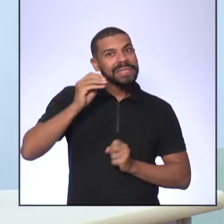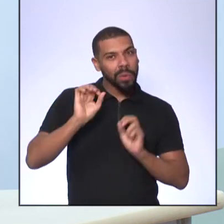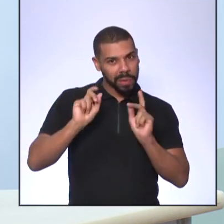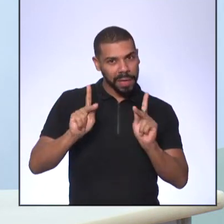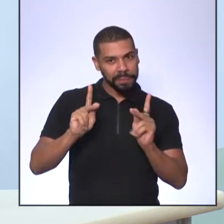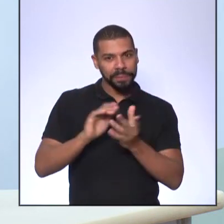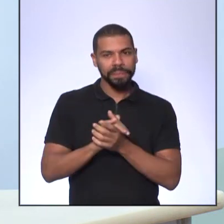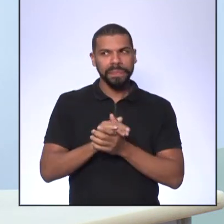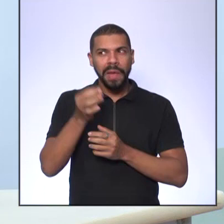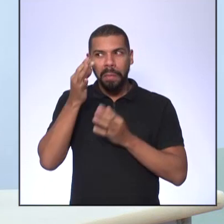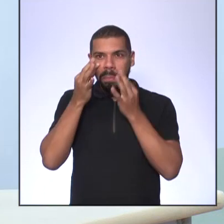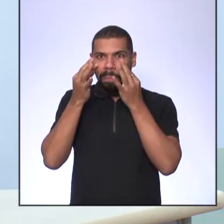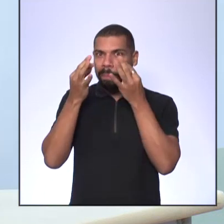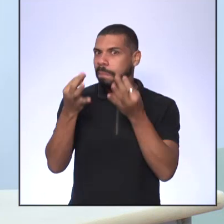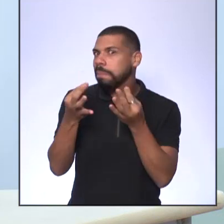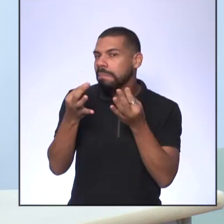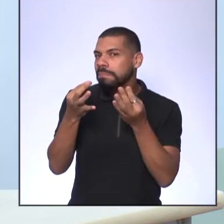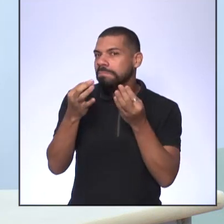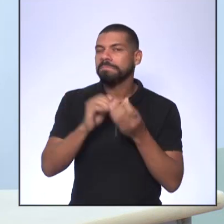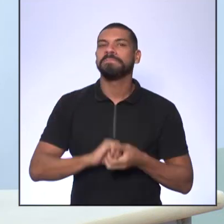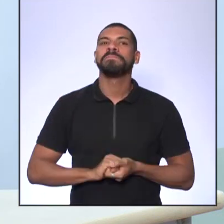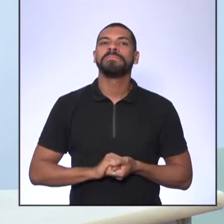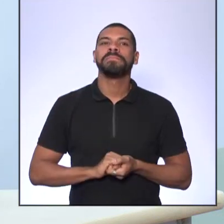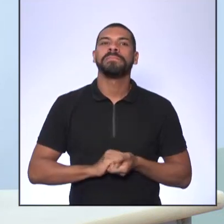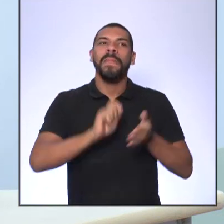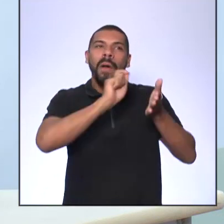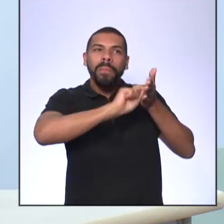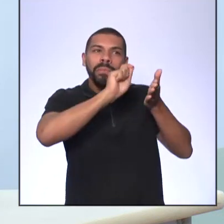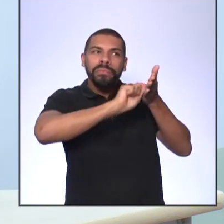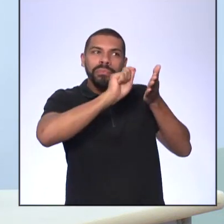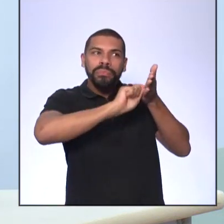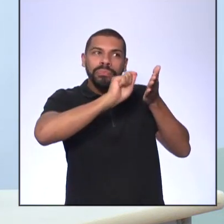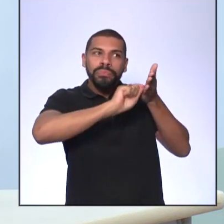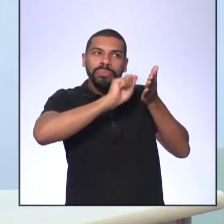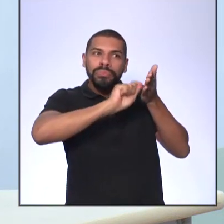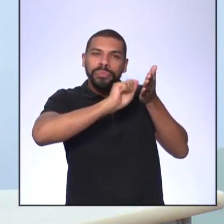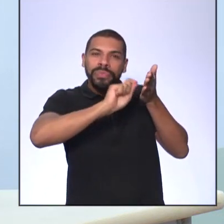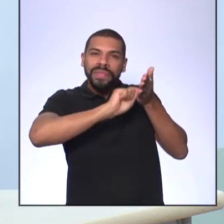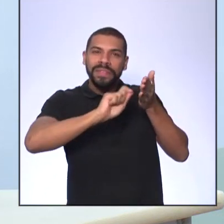Então, se atentem e façam as anotações.